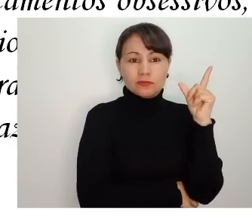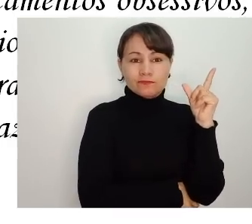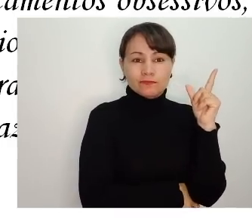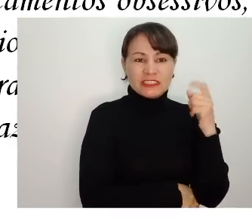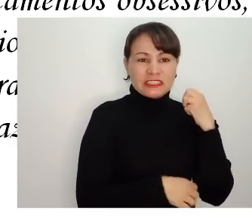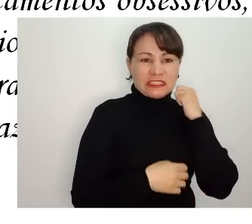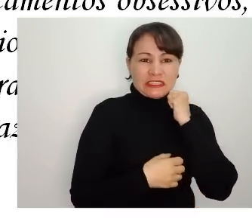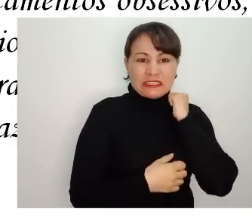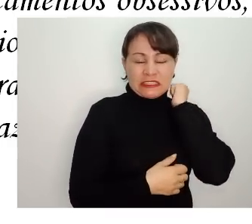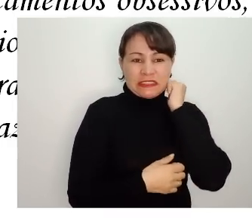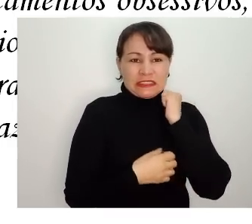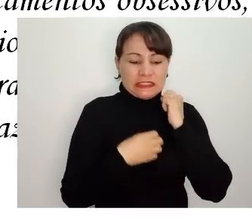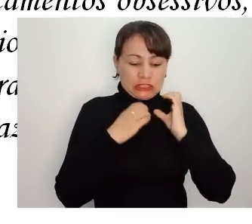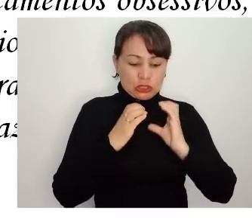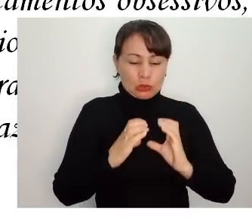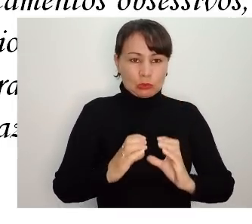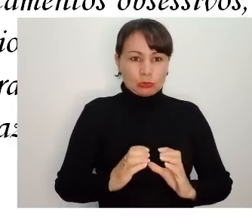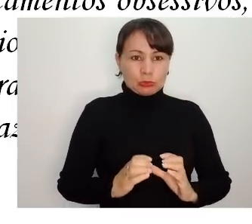ansiedade,